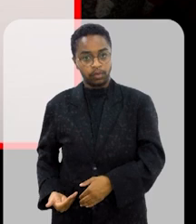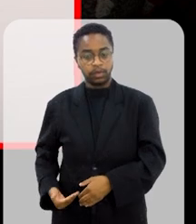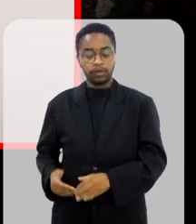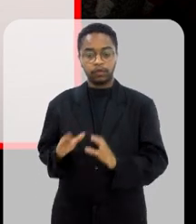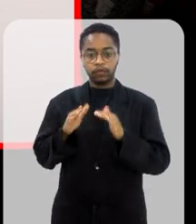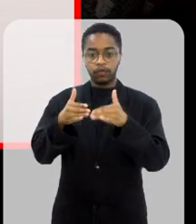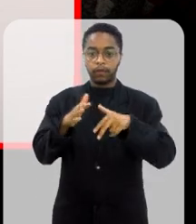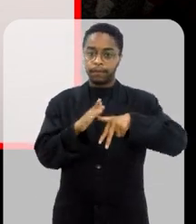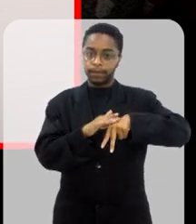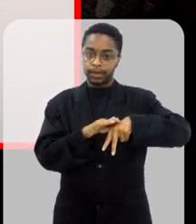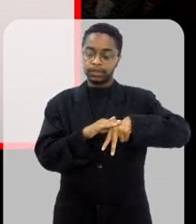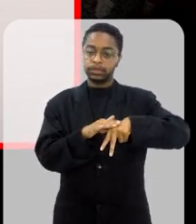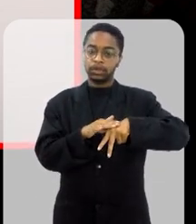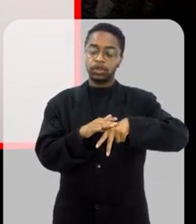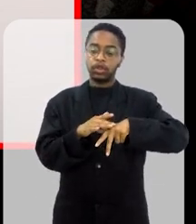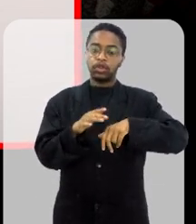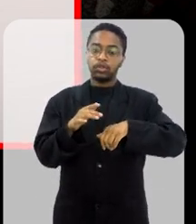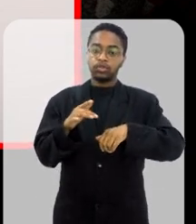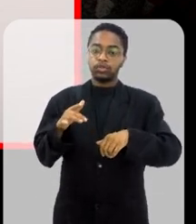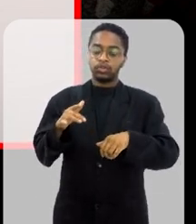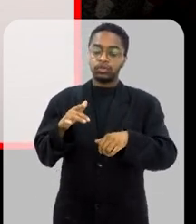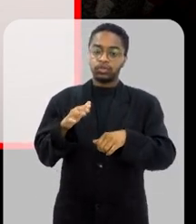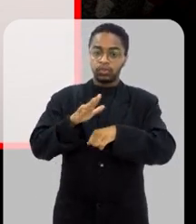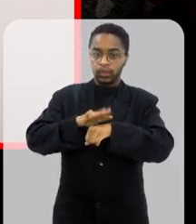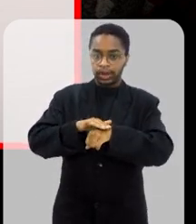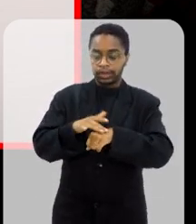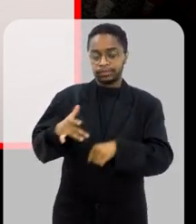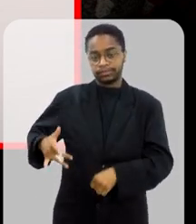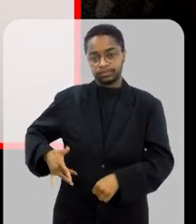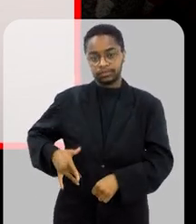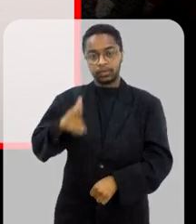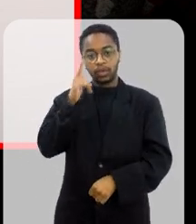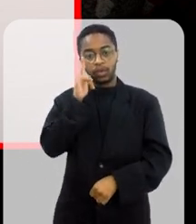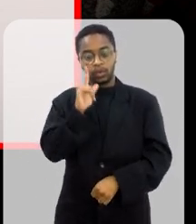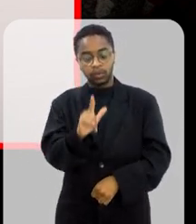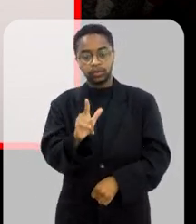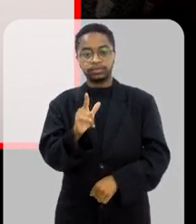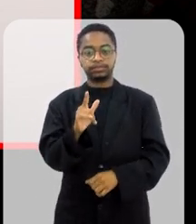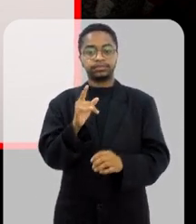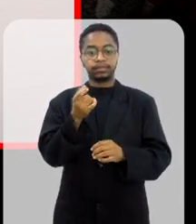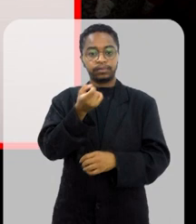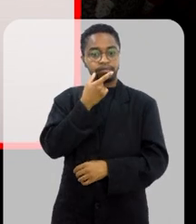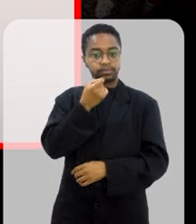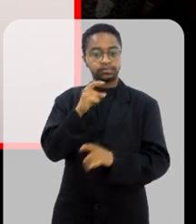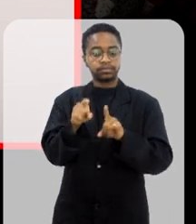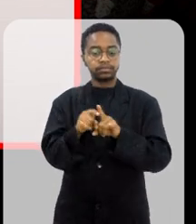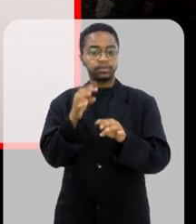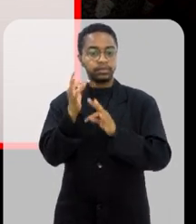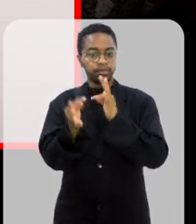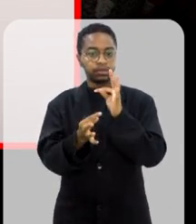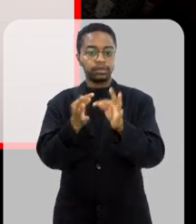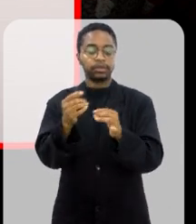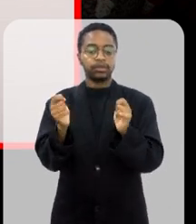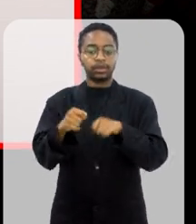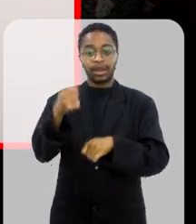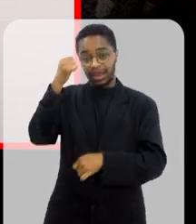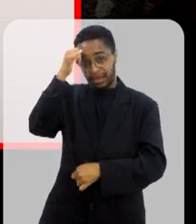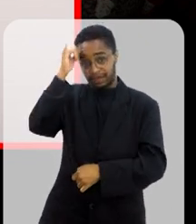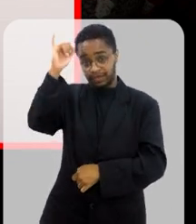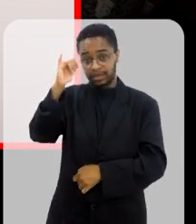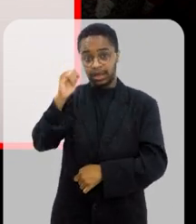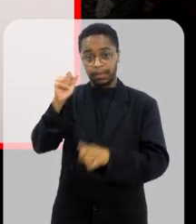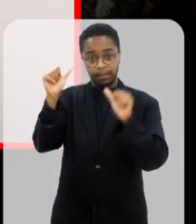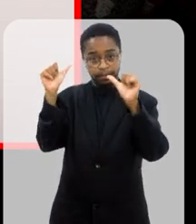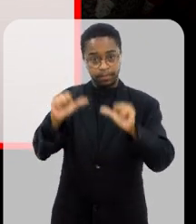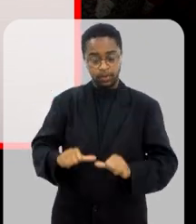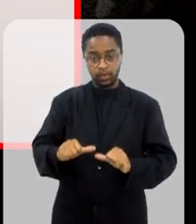públicas para que os pacientes das doenças reumáticas consigam medicamentos e procedimentos que sejam preventivos da